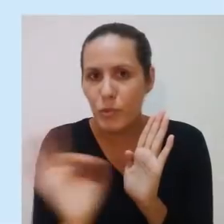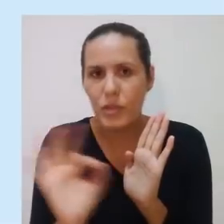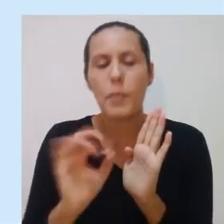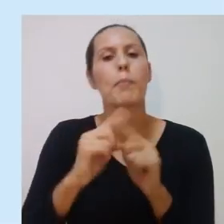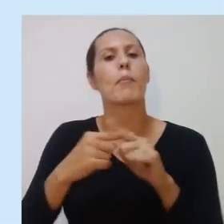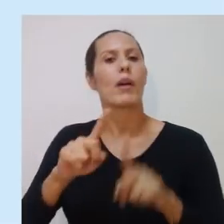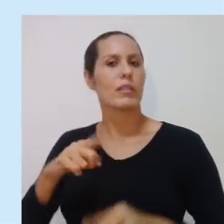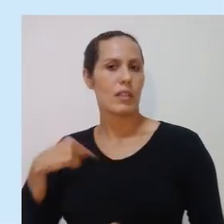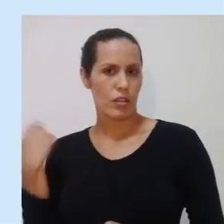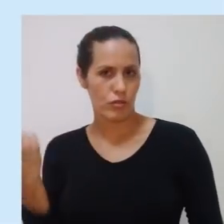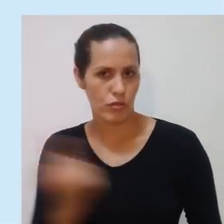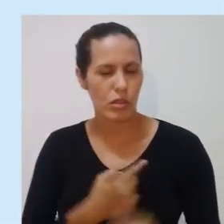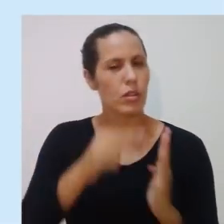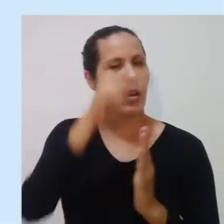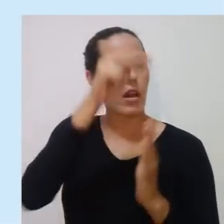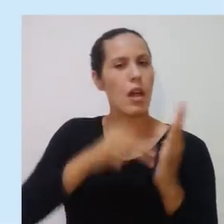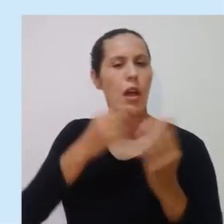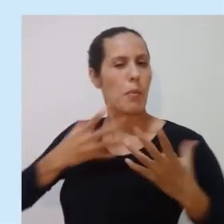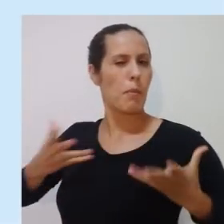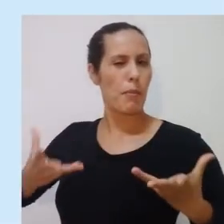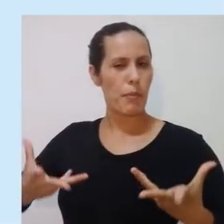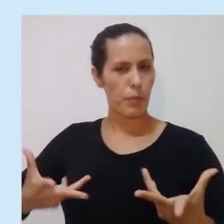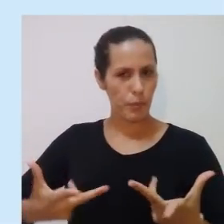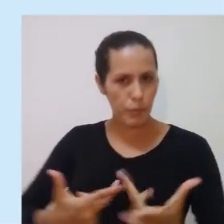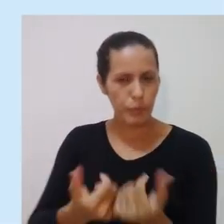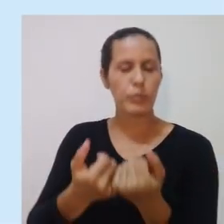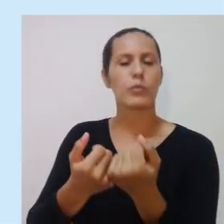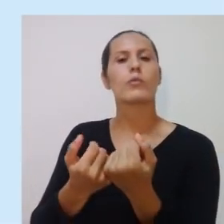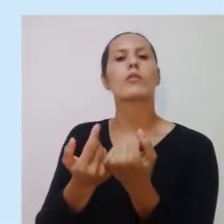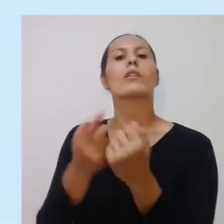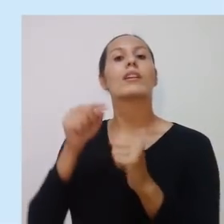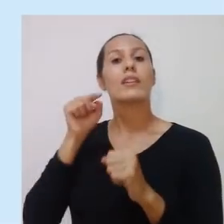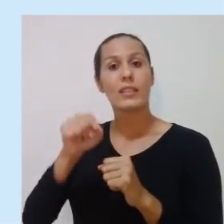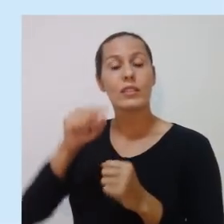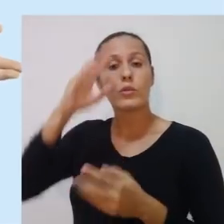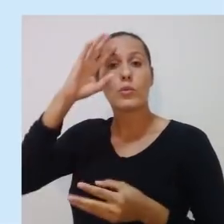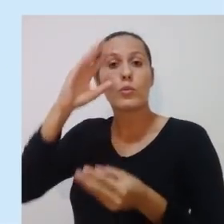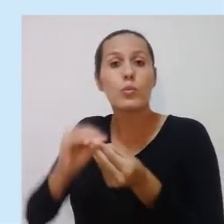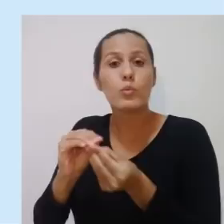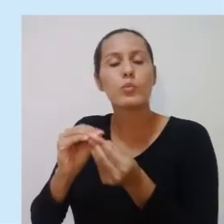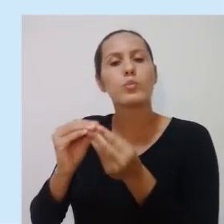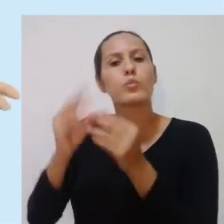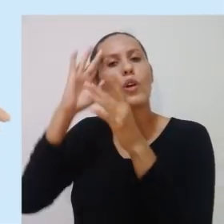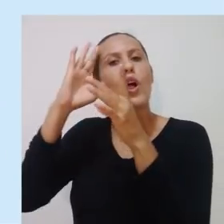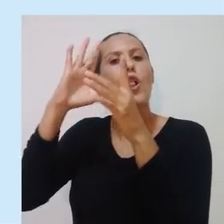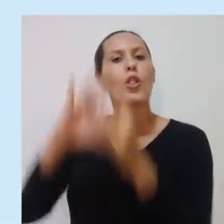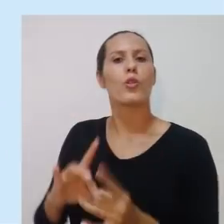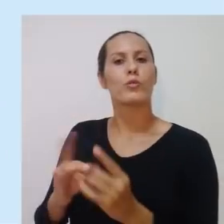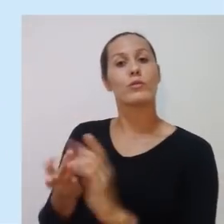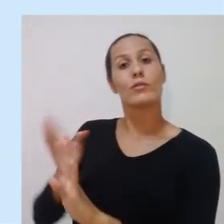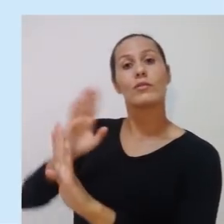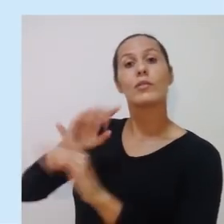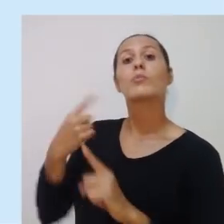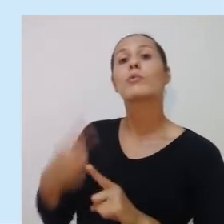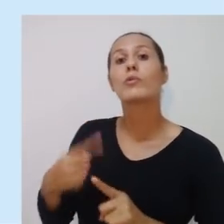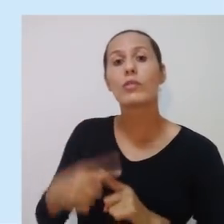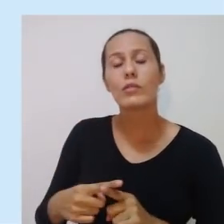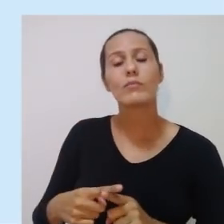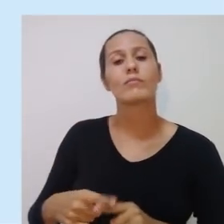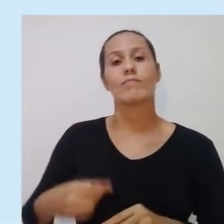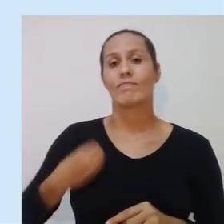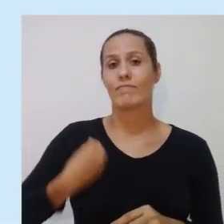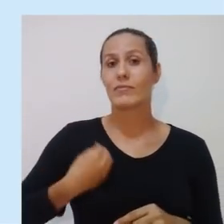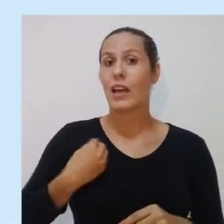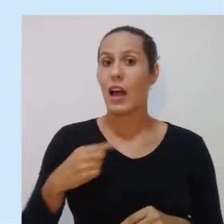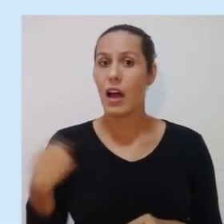nós, que somos bons leitores, tiramos essas conclusões, que são conclusões lógicas. Por quê? Porque